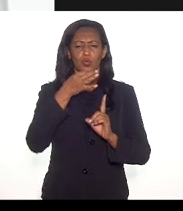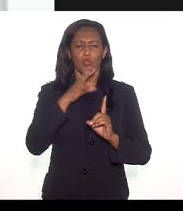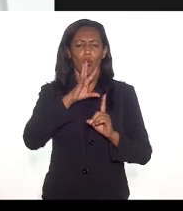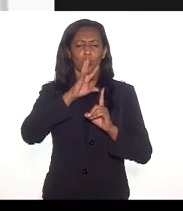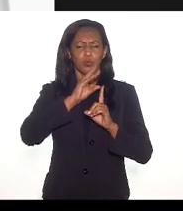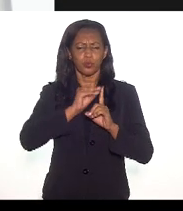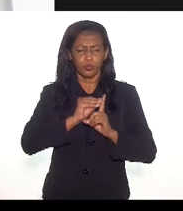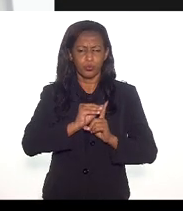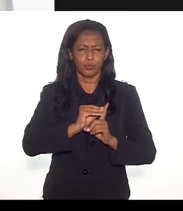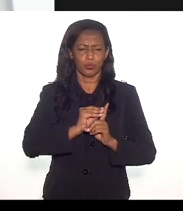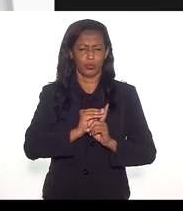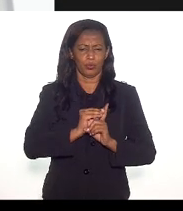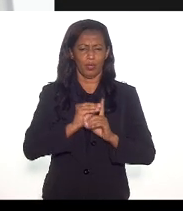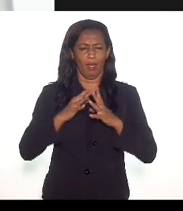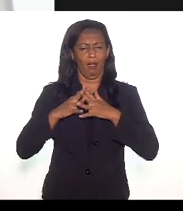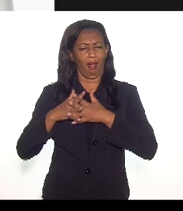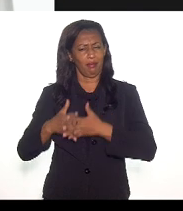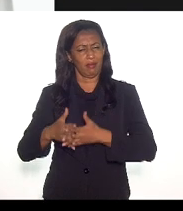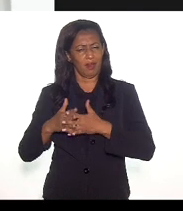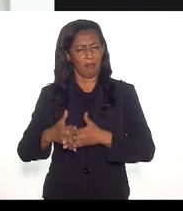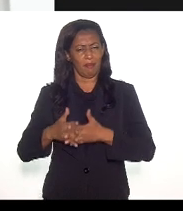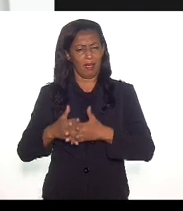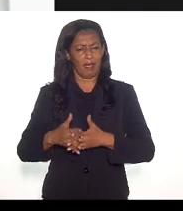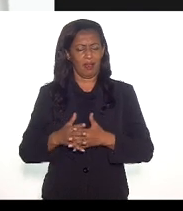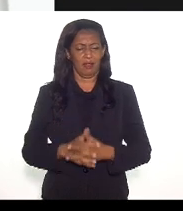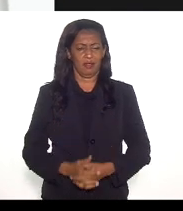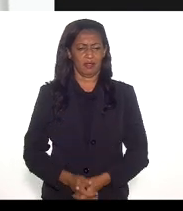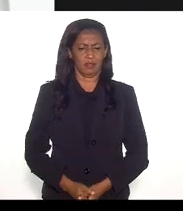que desliguem seus sons, senão a gente não consegue.